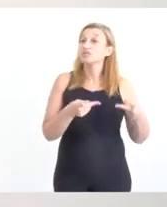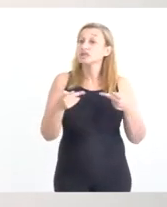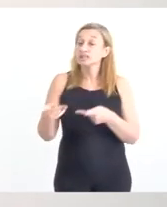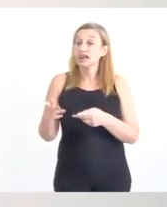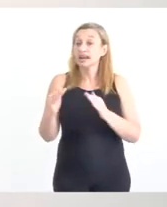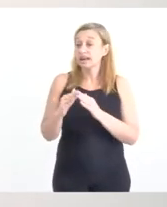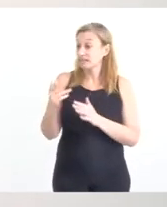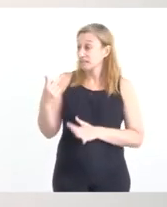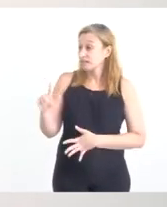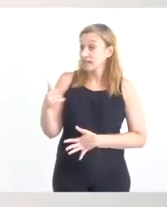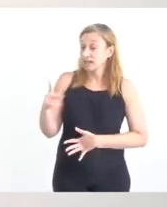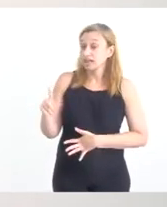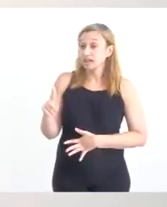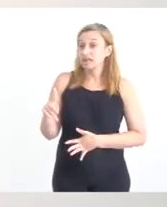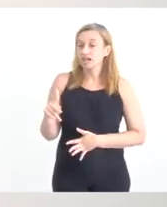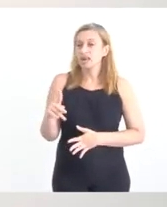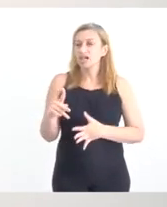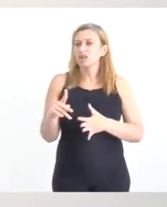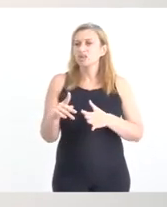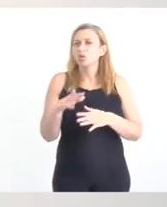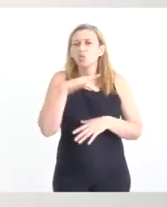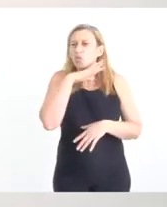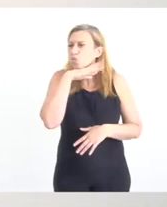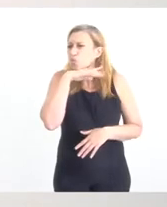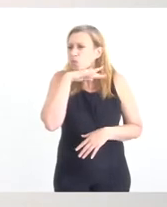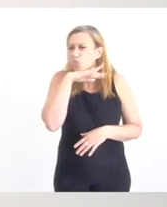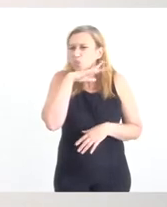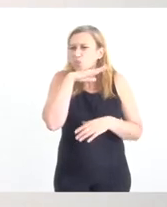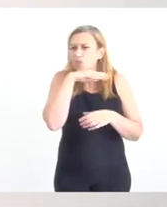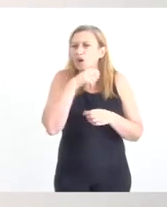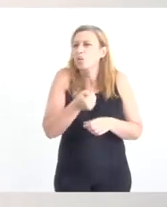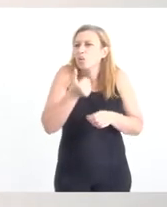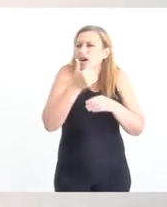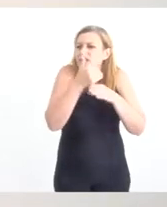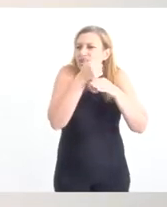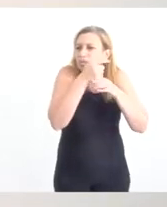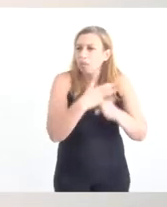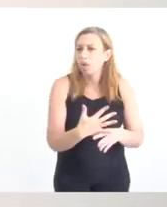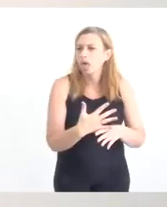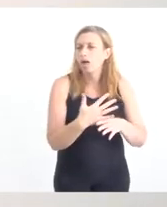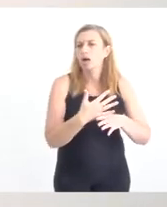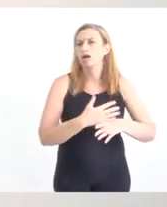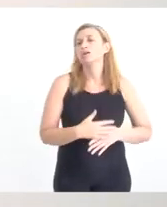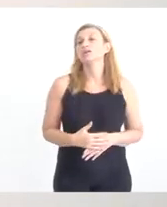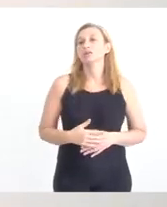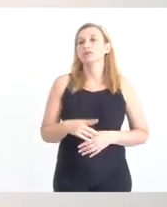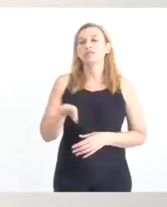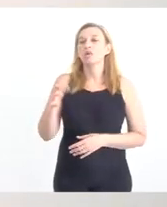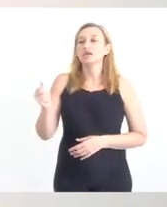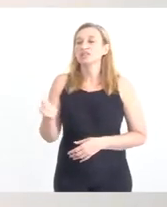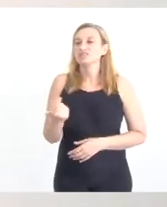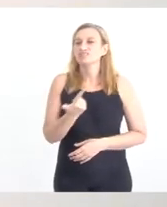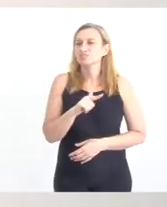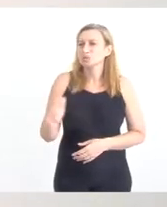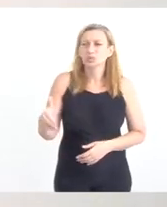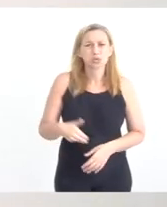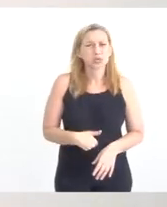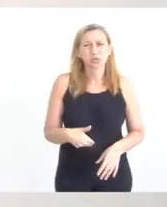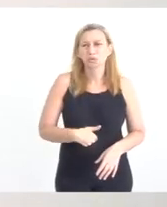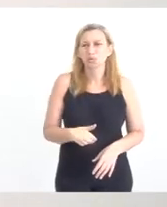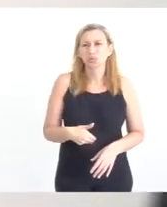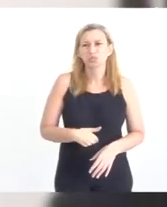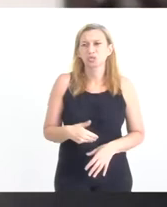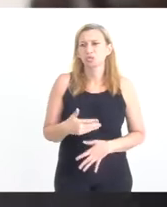visitar a casa dela caindo aos pedaços Dona Maurícia não tinha o que comer